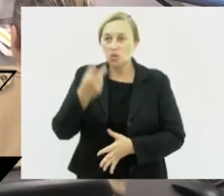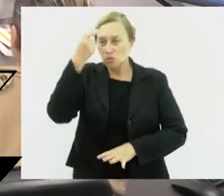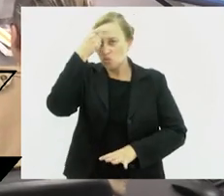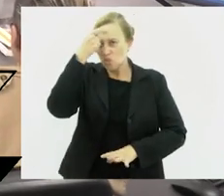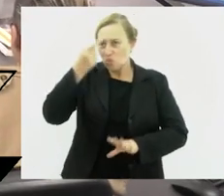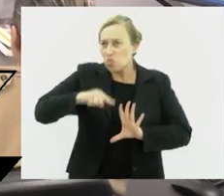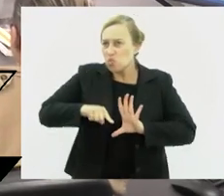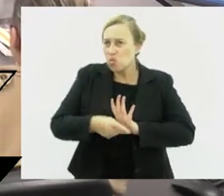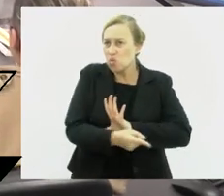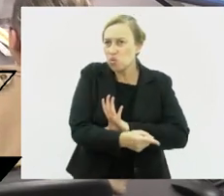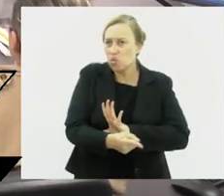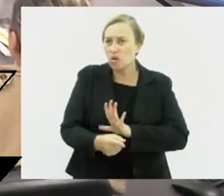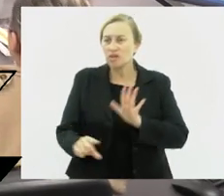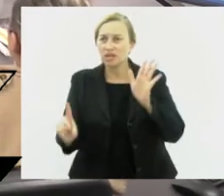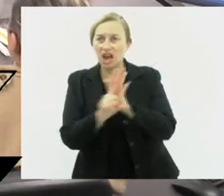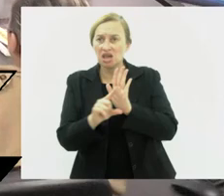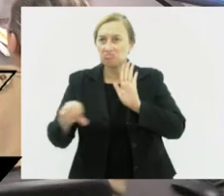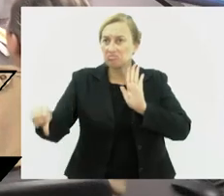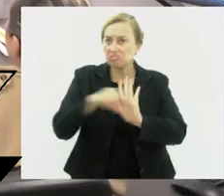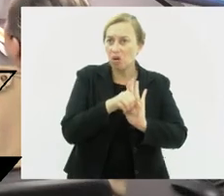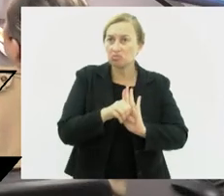legislação criminal. Então,